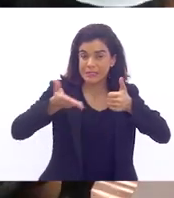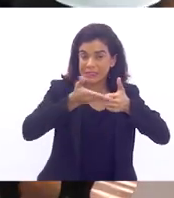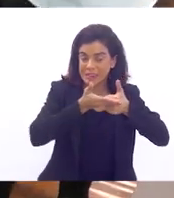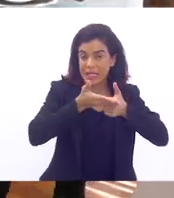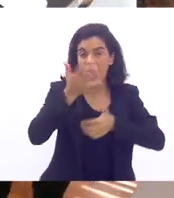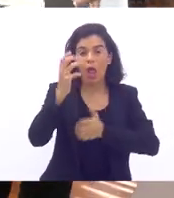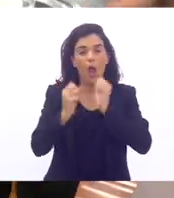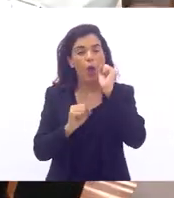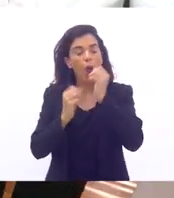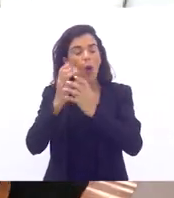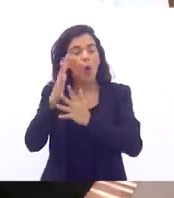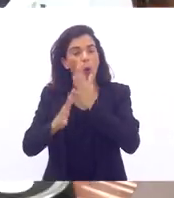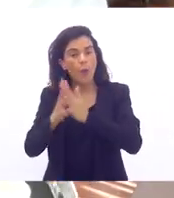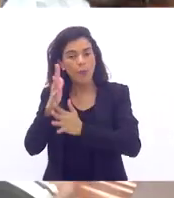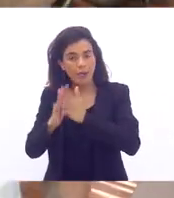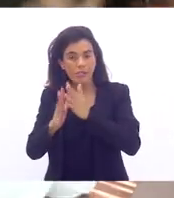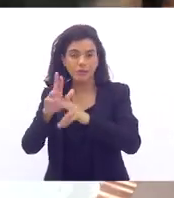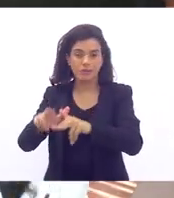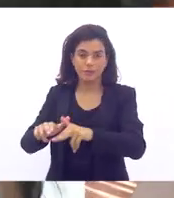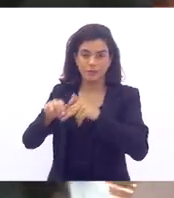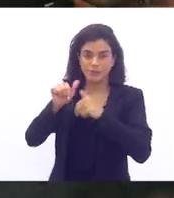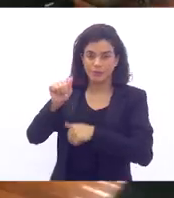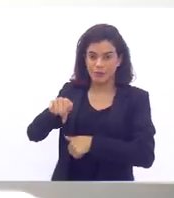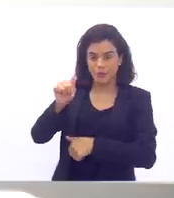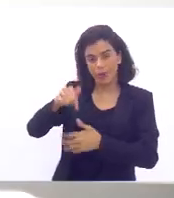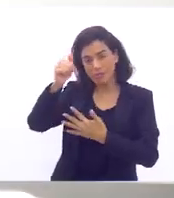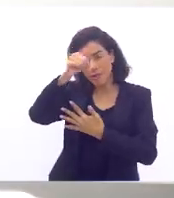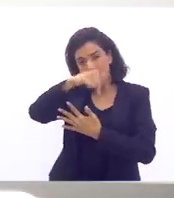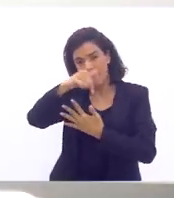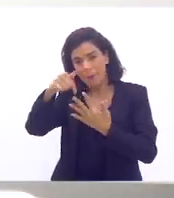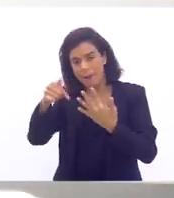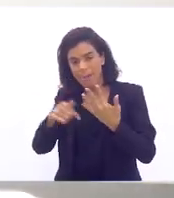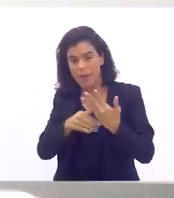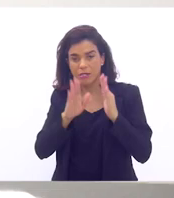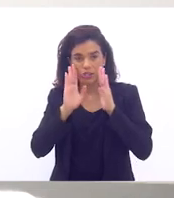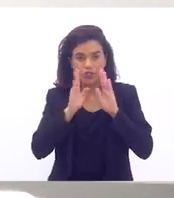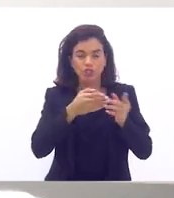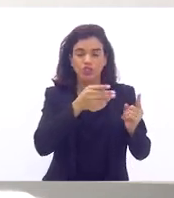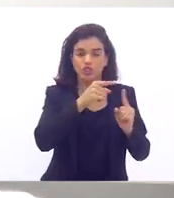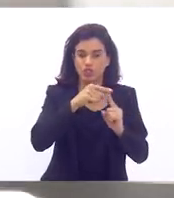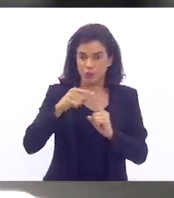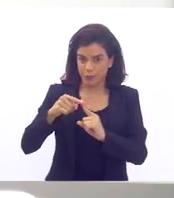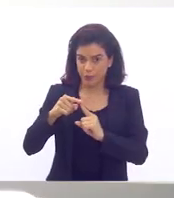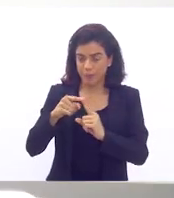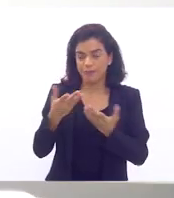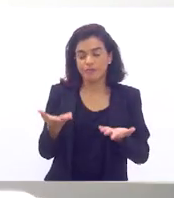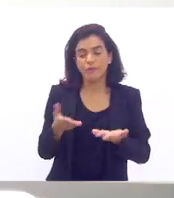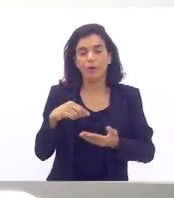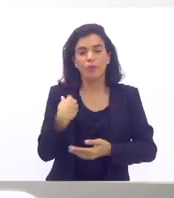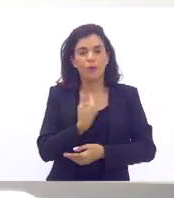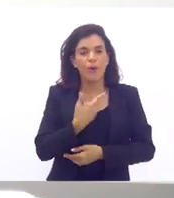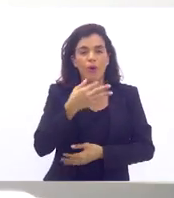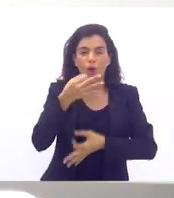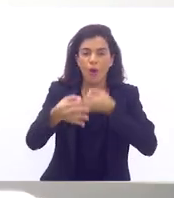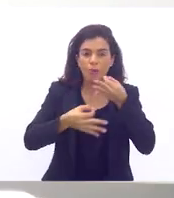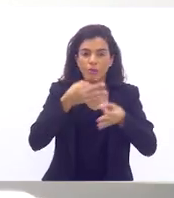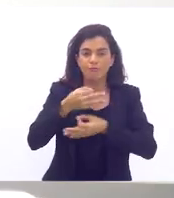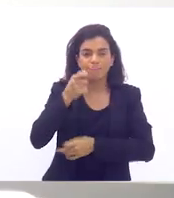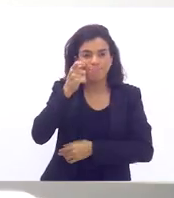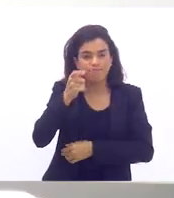possa vir em função dessas especificidade então acho que isso seria interessante né de estar